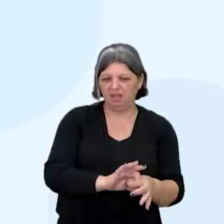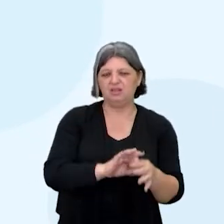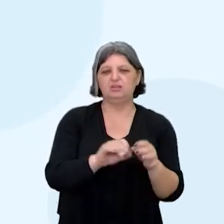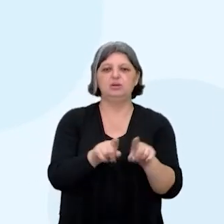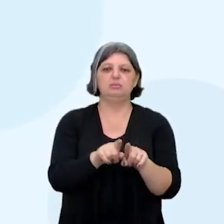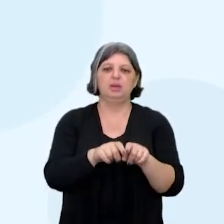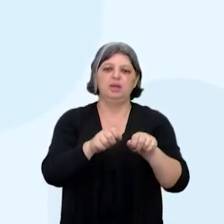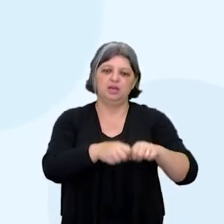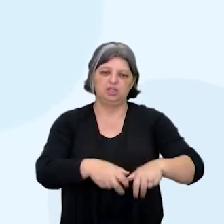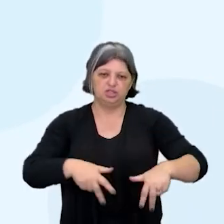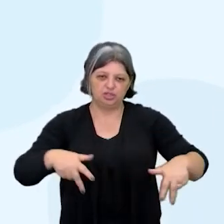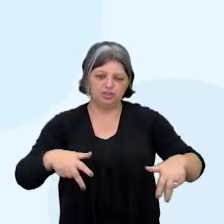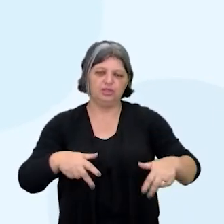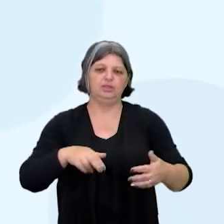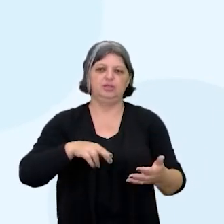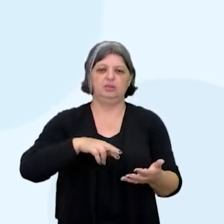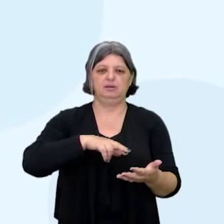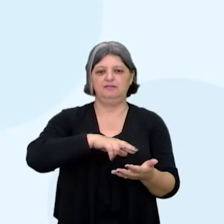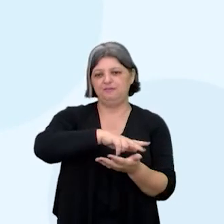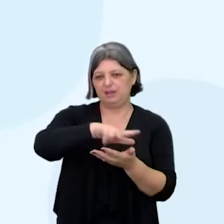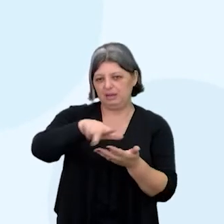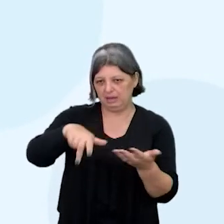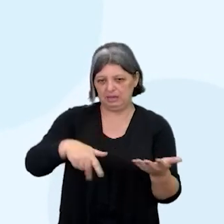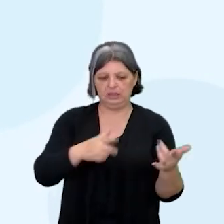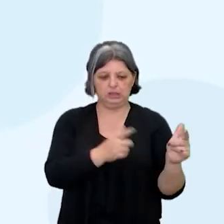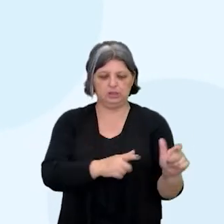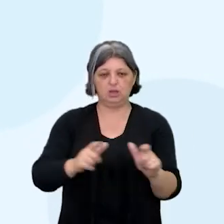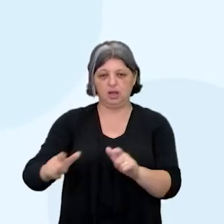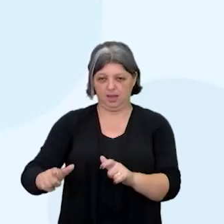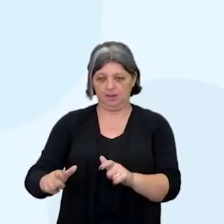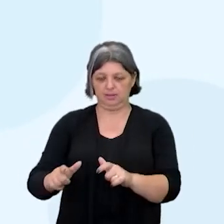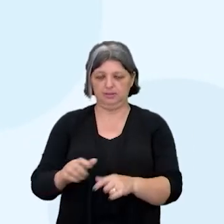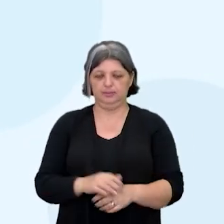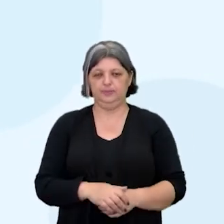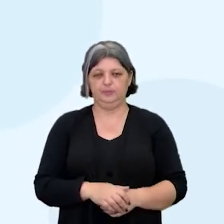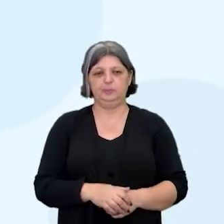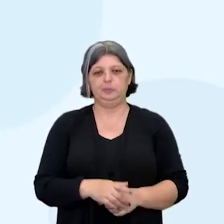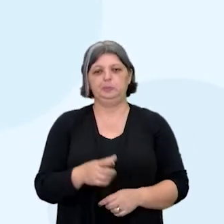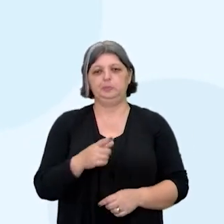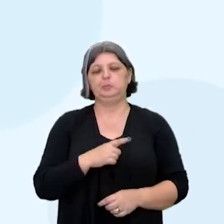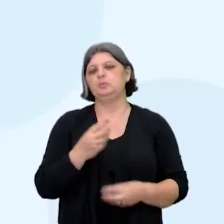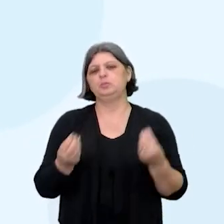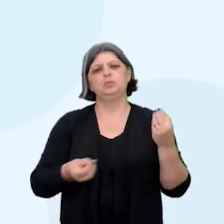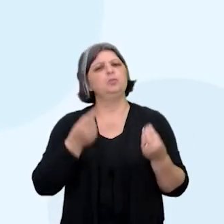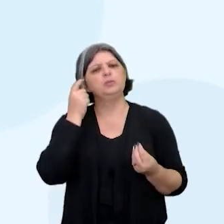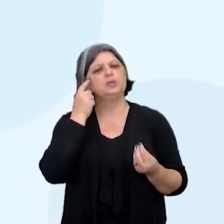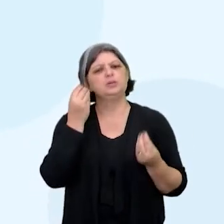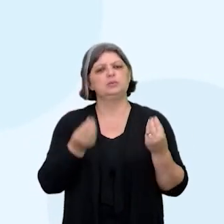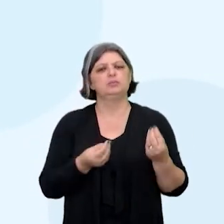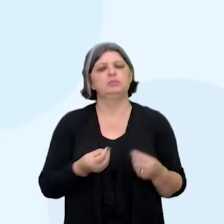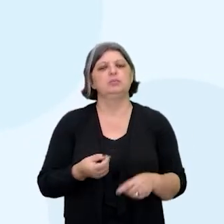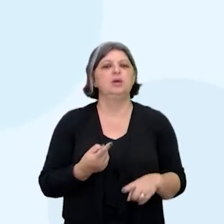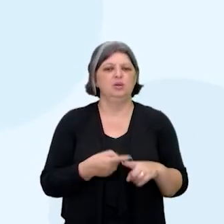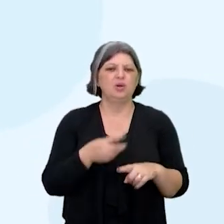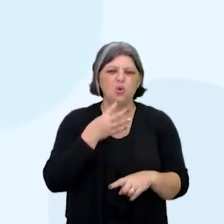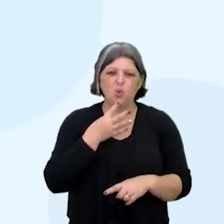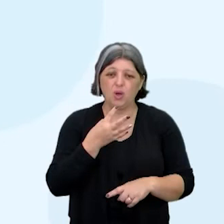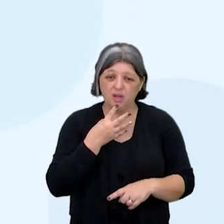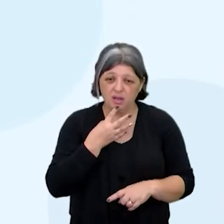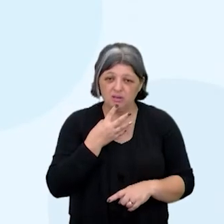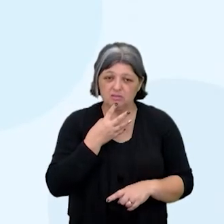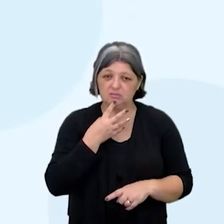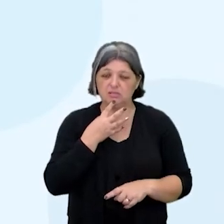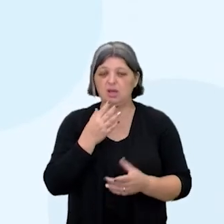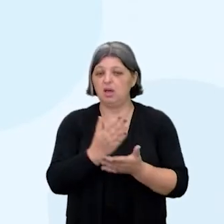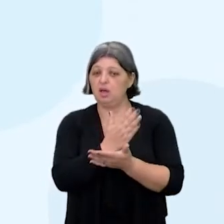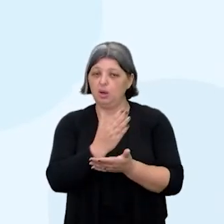diversas etnias, em diversas matrizes, tem essa questão. Vamos pensar juntos. Você conhece